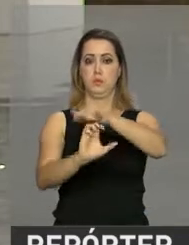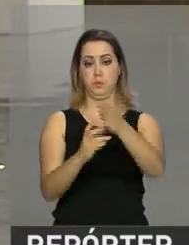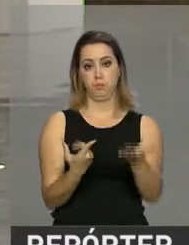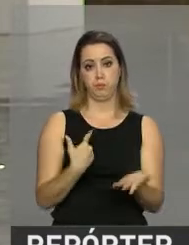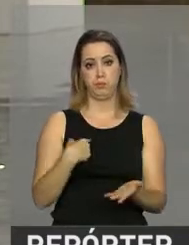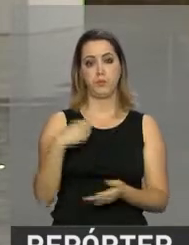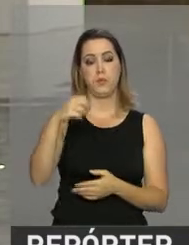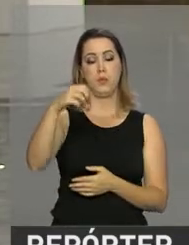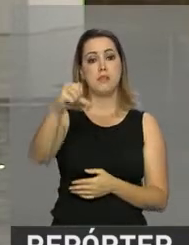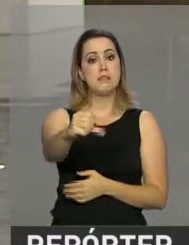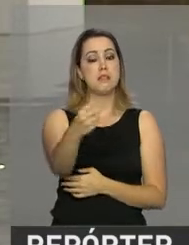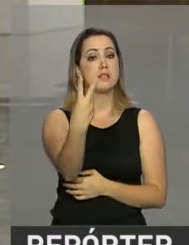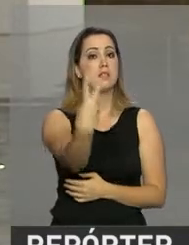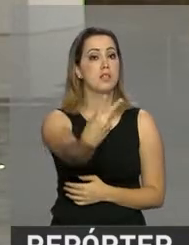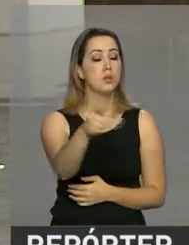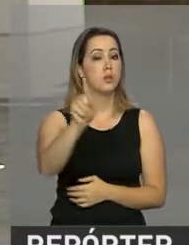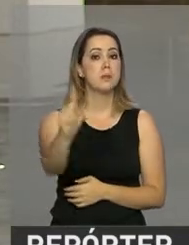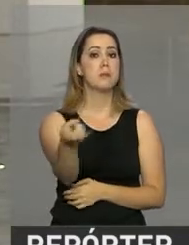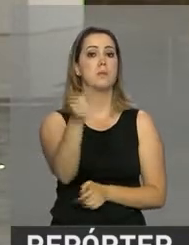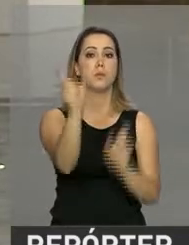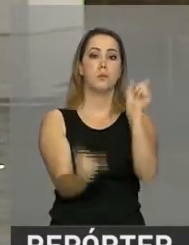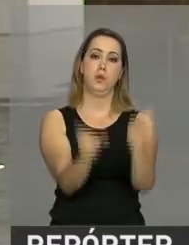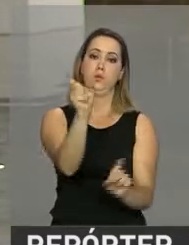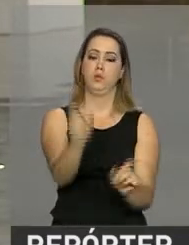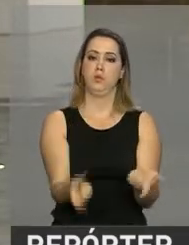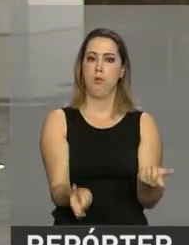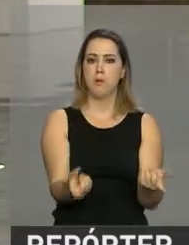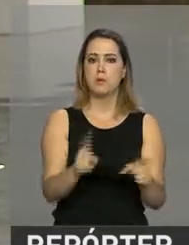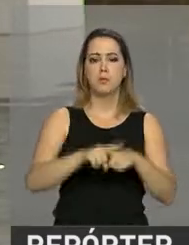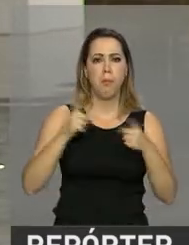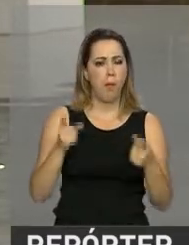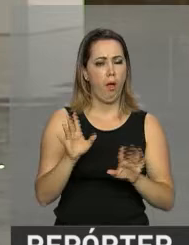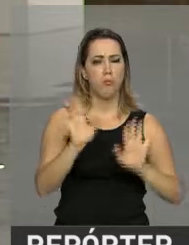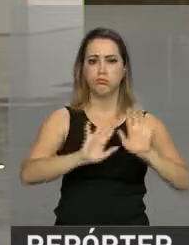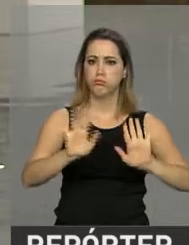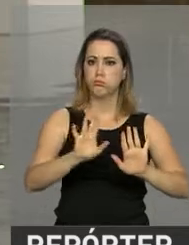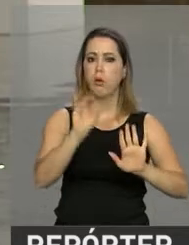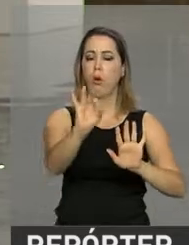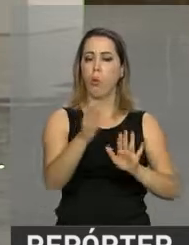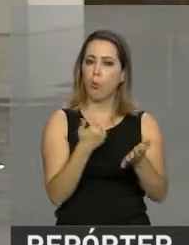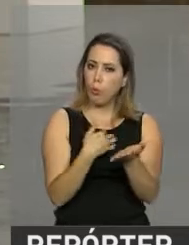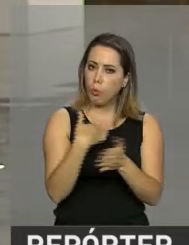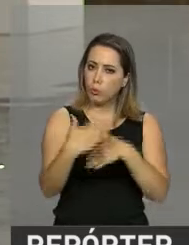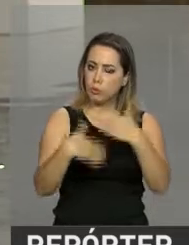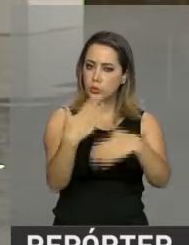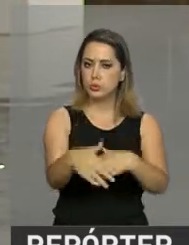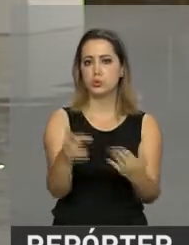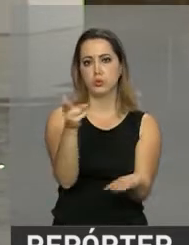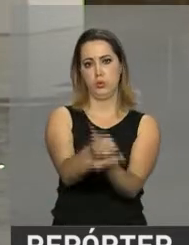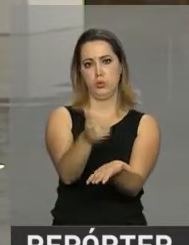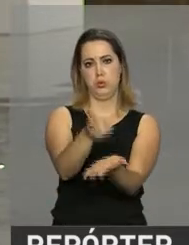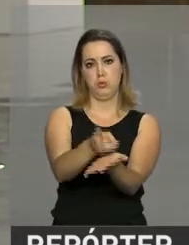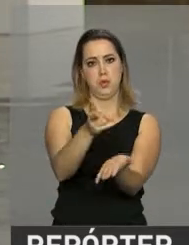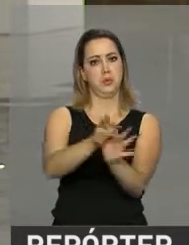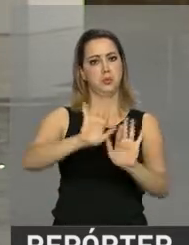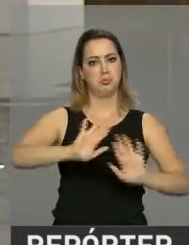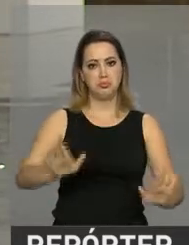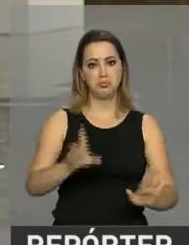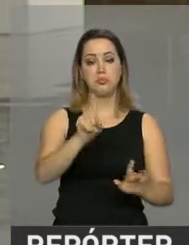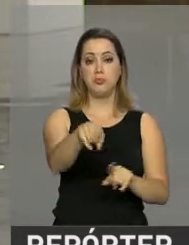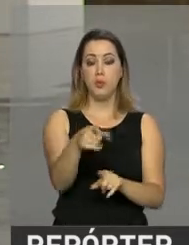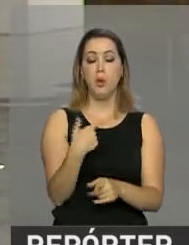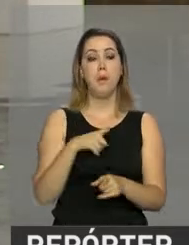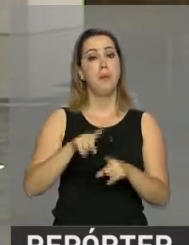mil clientes. Esses clientes não vão ser prejudicados. Para eles, os planos continuam a funcionar. E